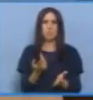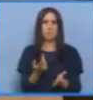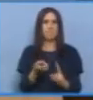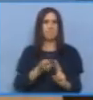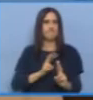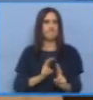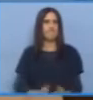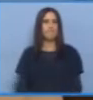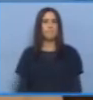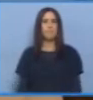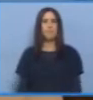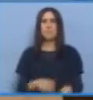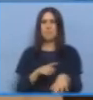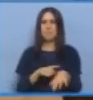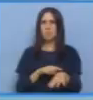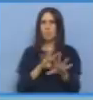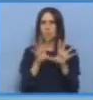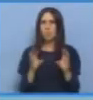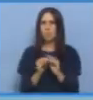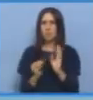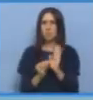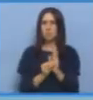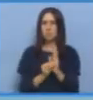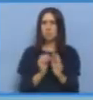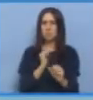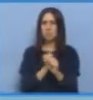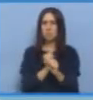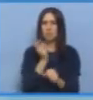necessário isso também, por exemplo, que esse tempo contasse para os anos de trabalho?